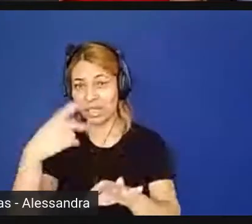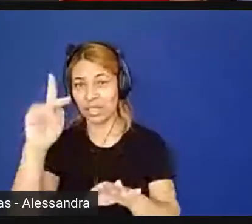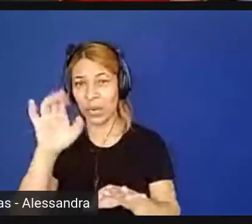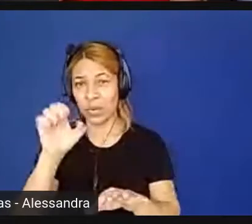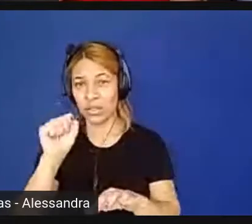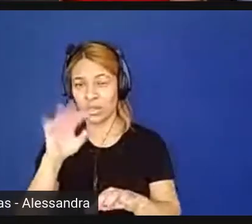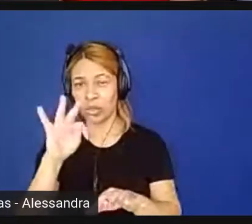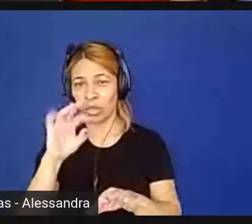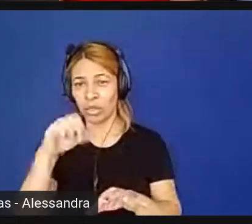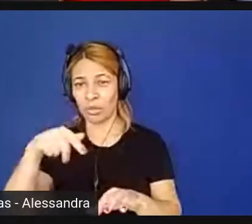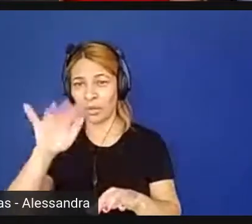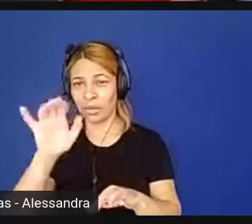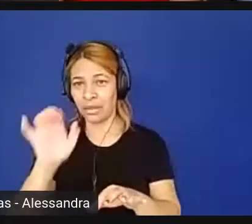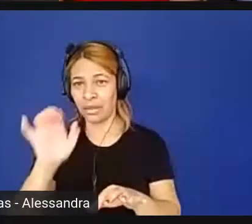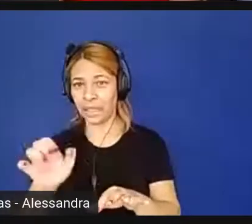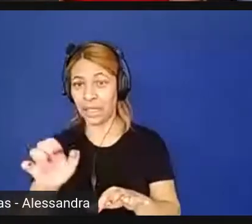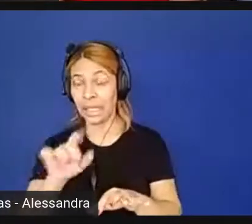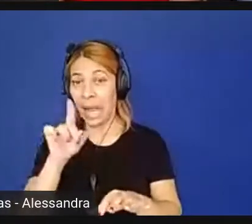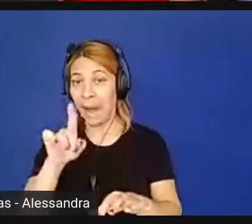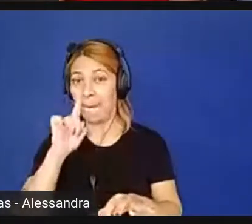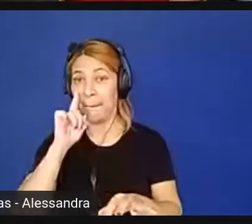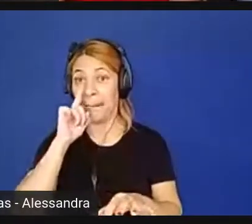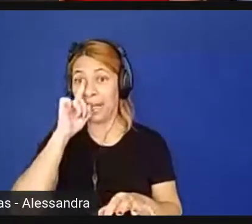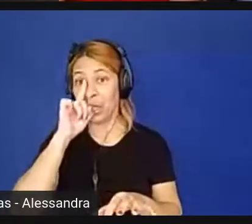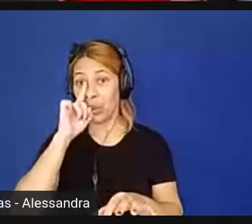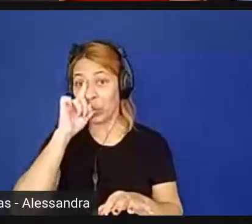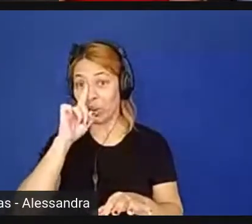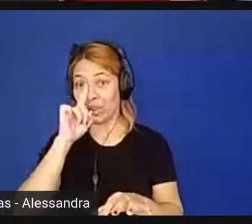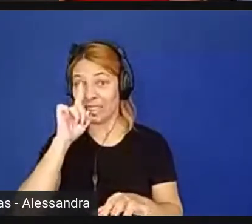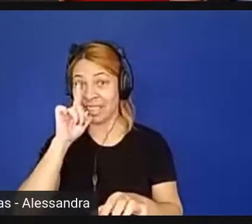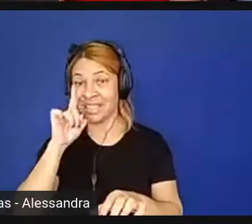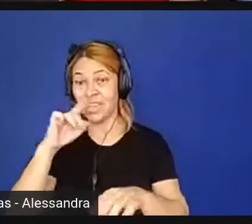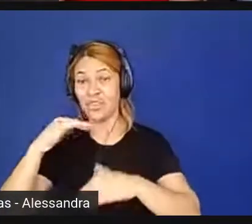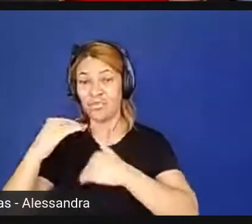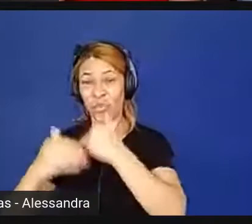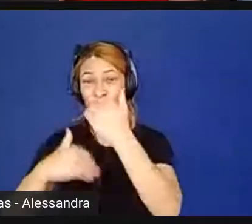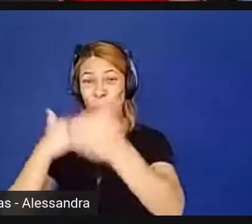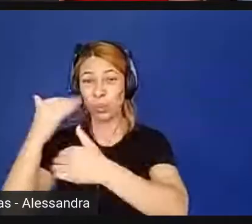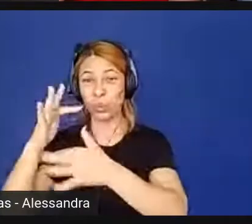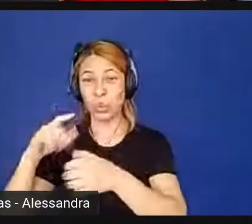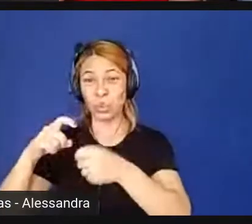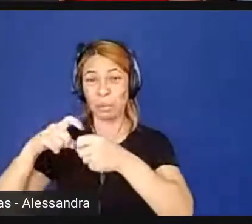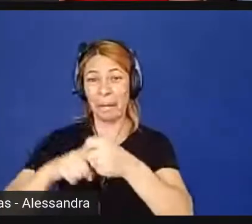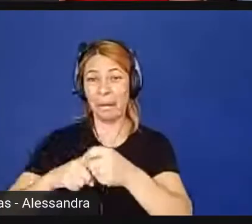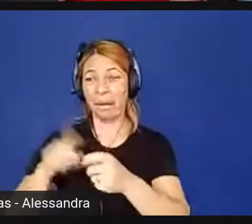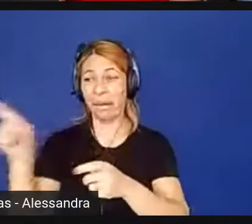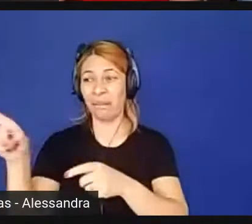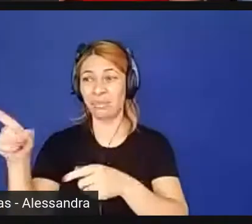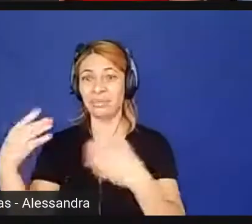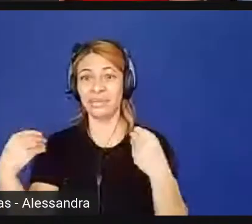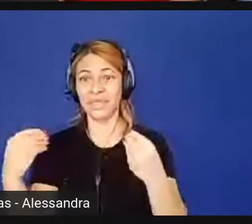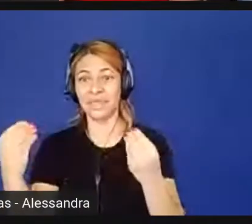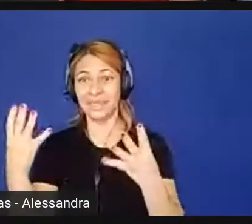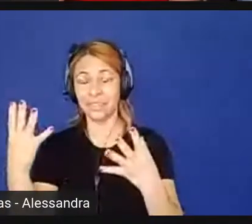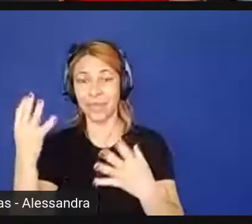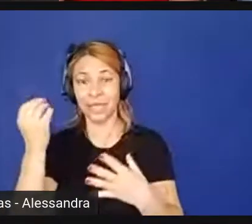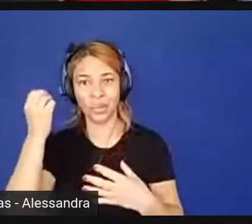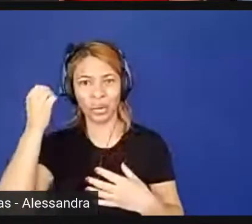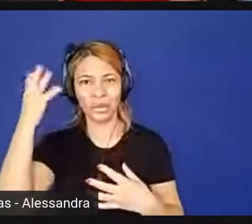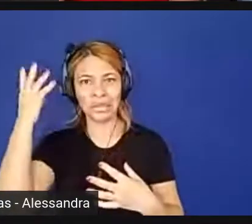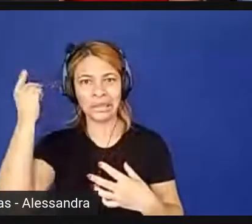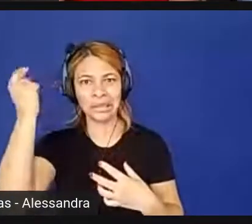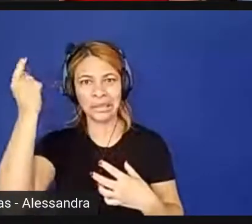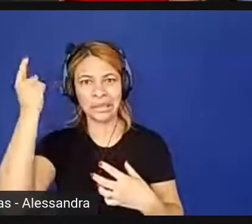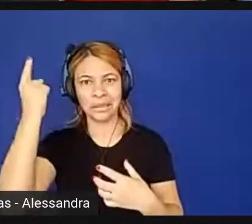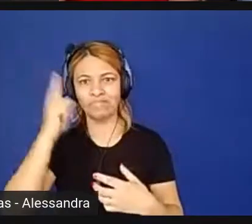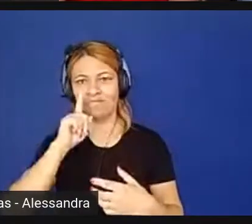Isso, do ponto de vista de compliance, é muito perigoso. Por quê? Porque gera uma dependência futura. Ou seja, acende a minha luzinha de risco.